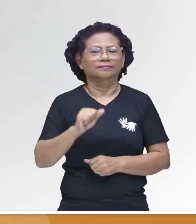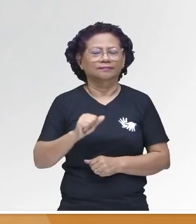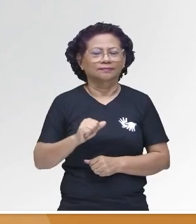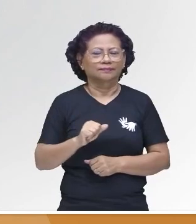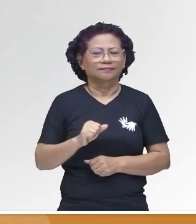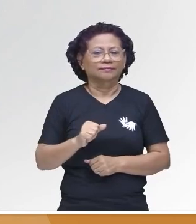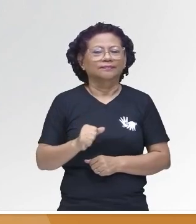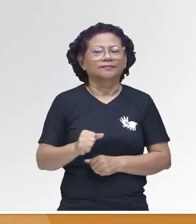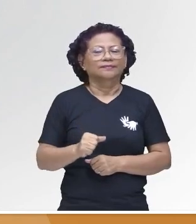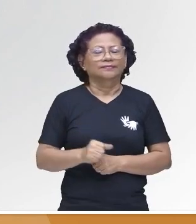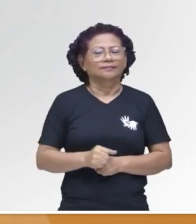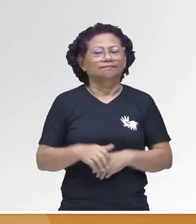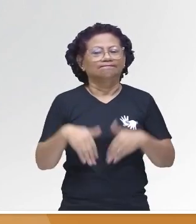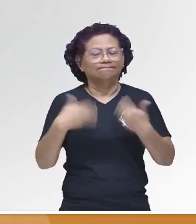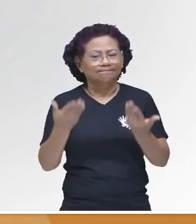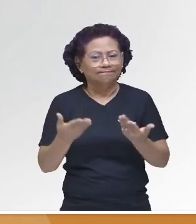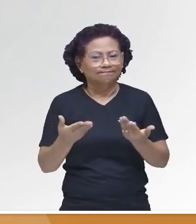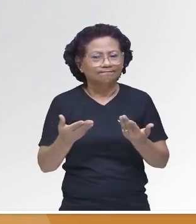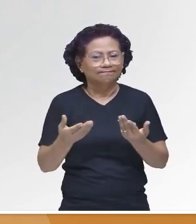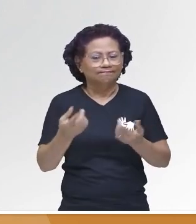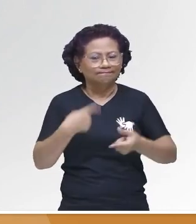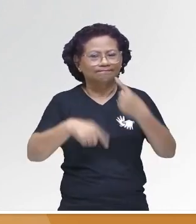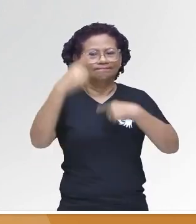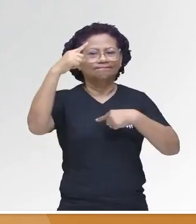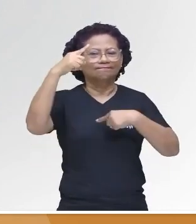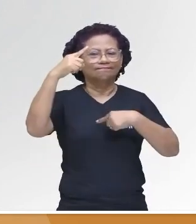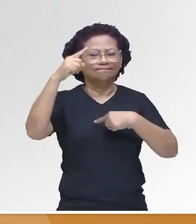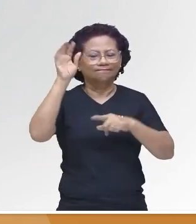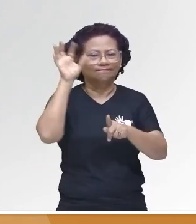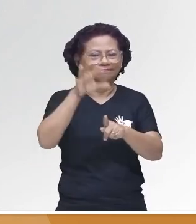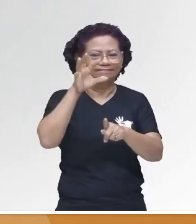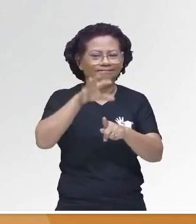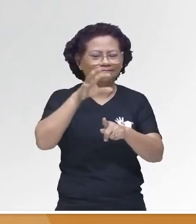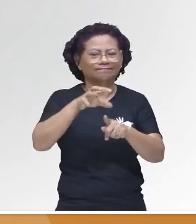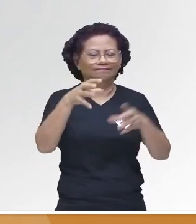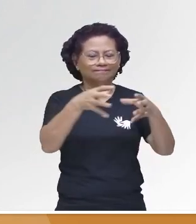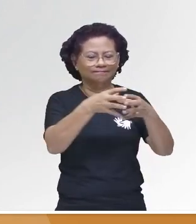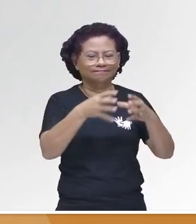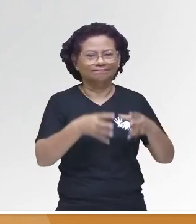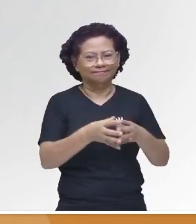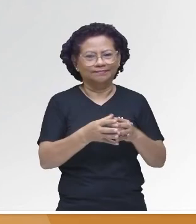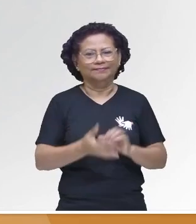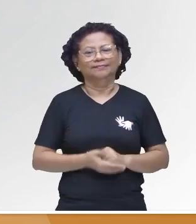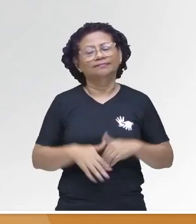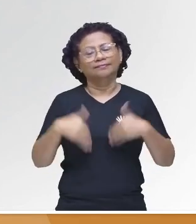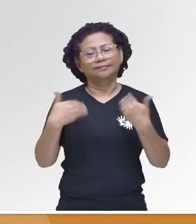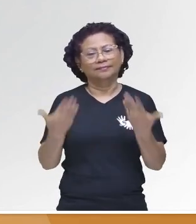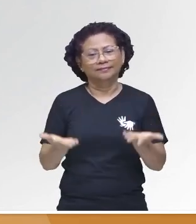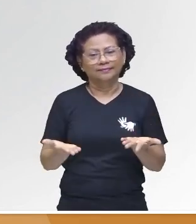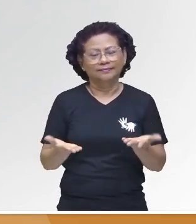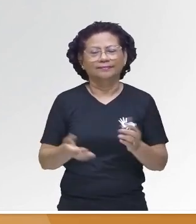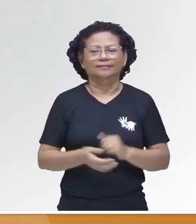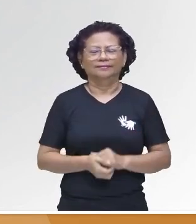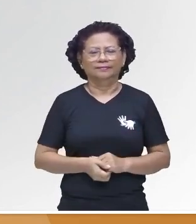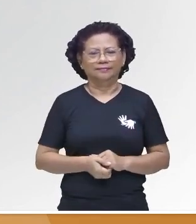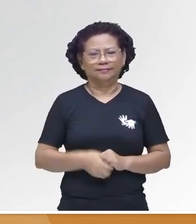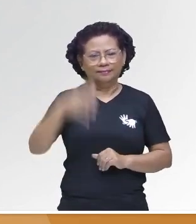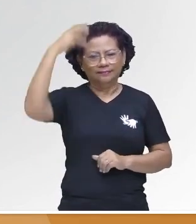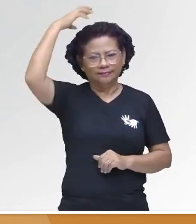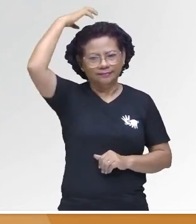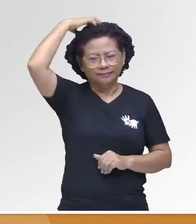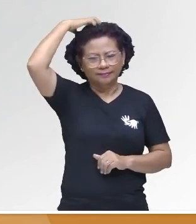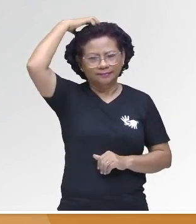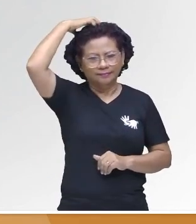dois partidos, o Partido Conservador e o Partido Liberal. Tá? Senhores, então, o período regencial começa